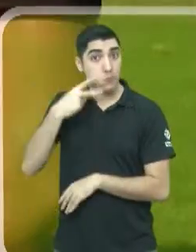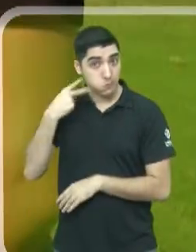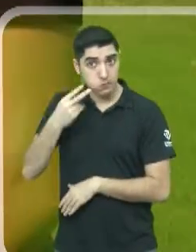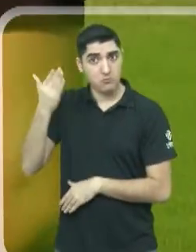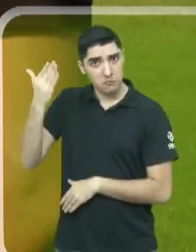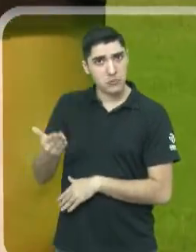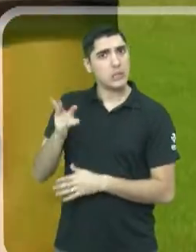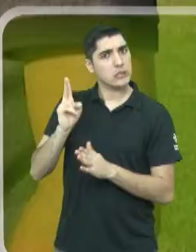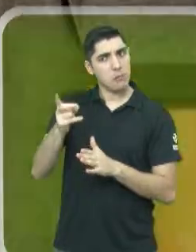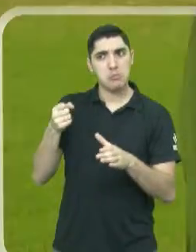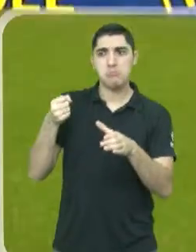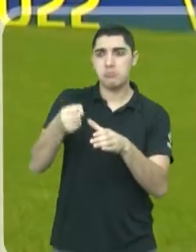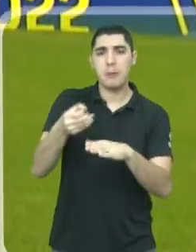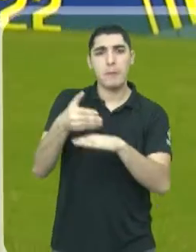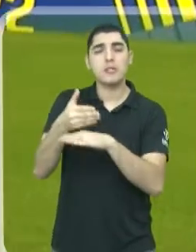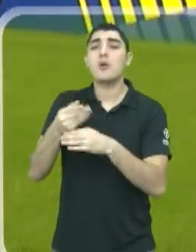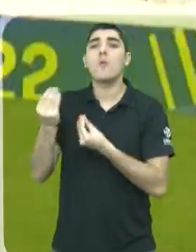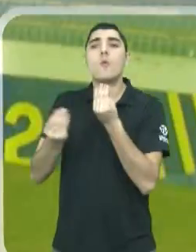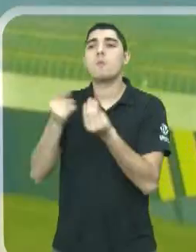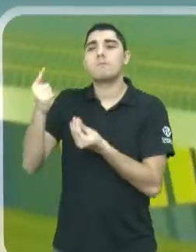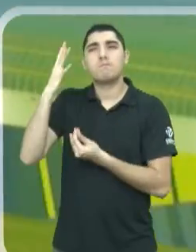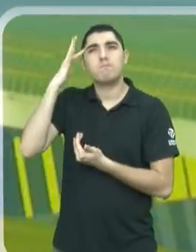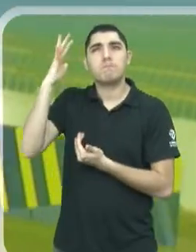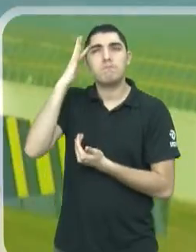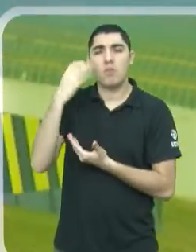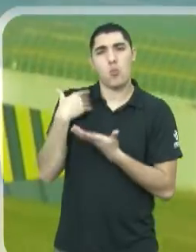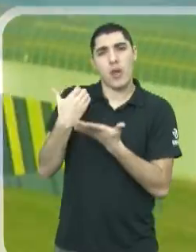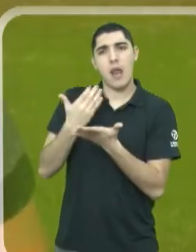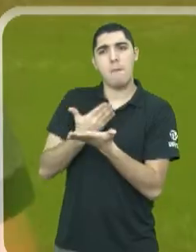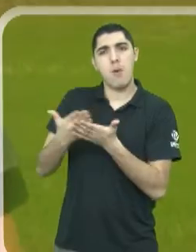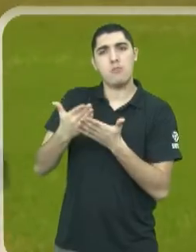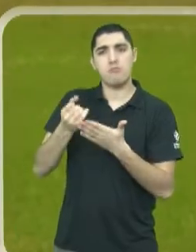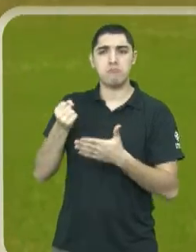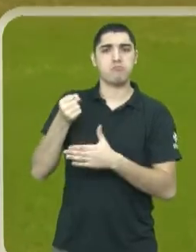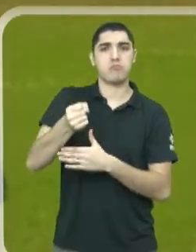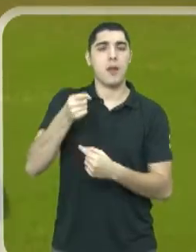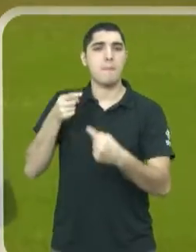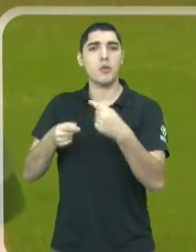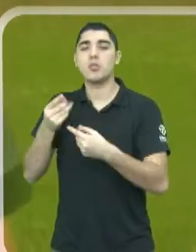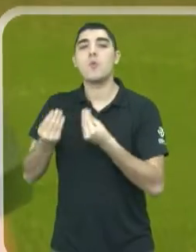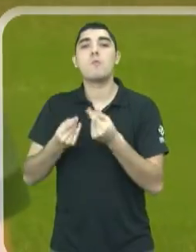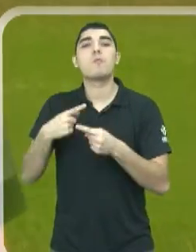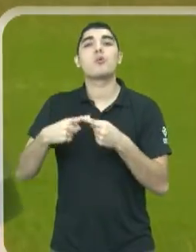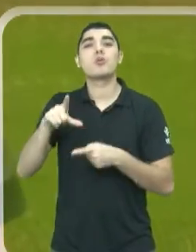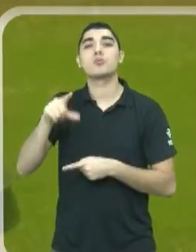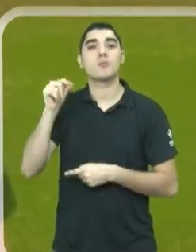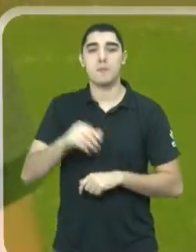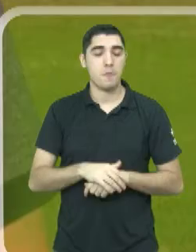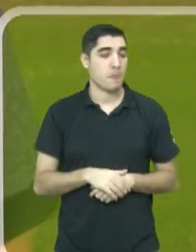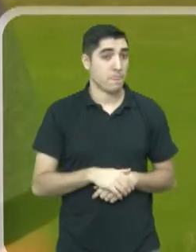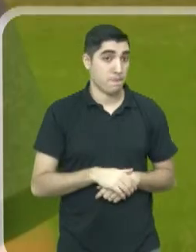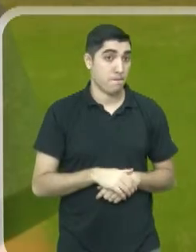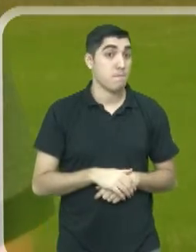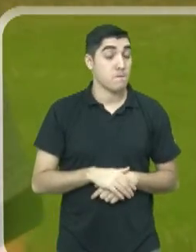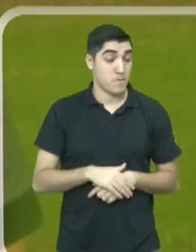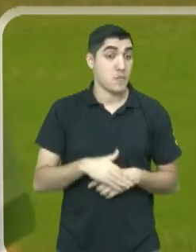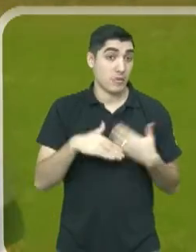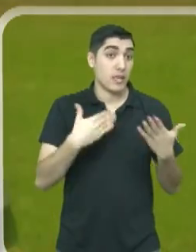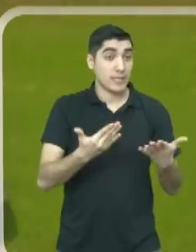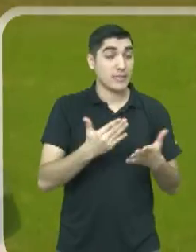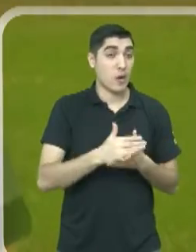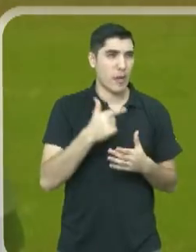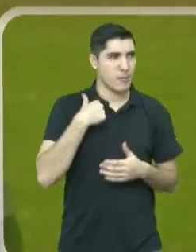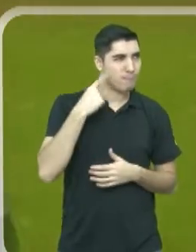Queria que você falasse em que momento que deu start para você entrar para a política. O start foi logo depois que